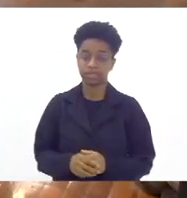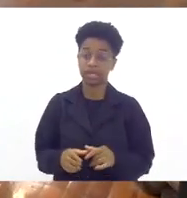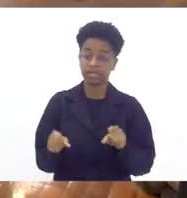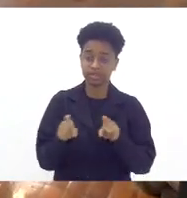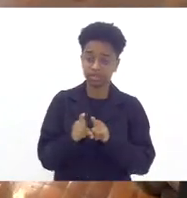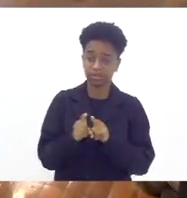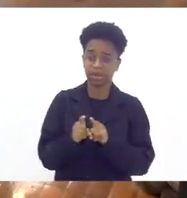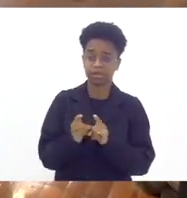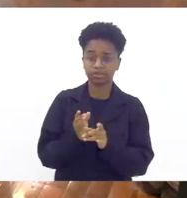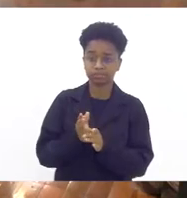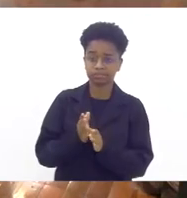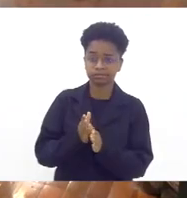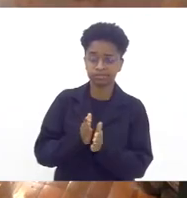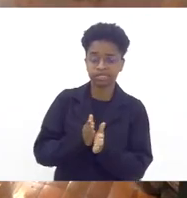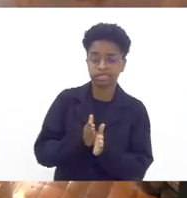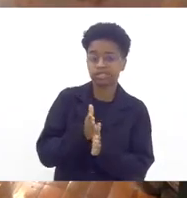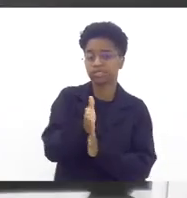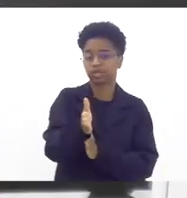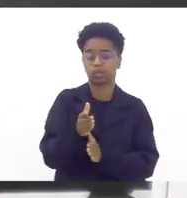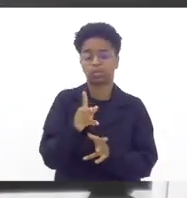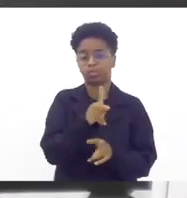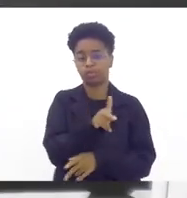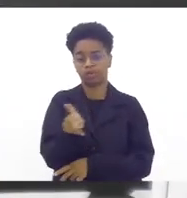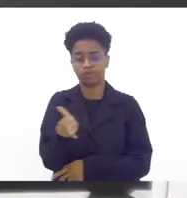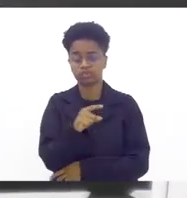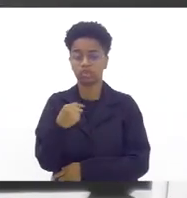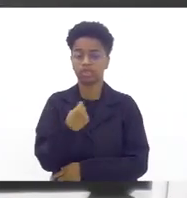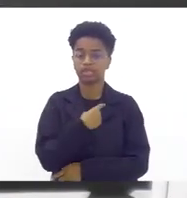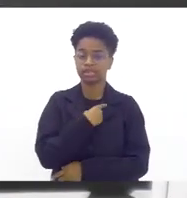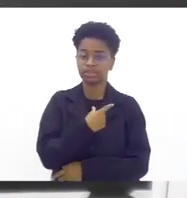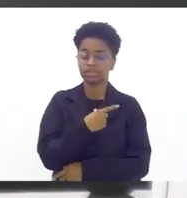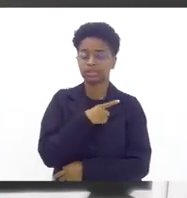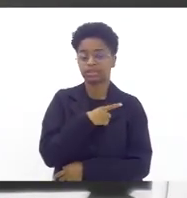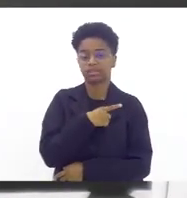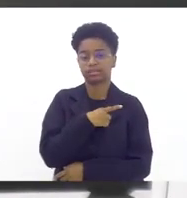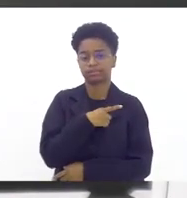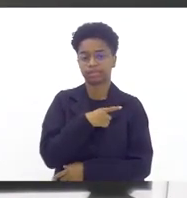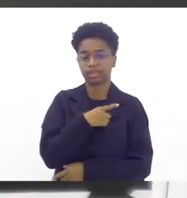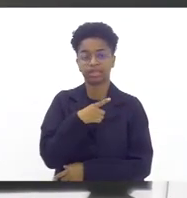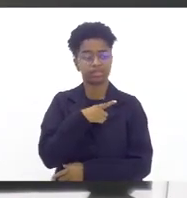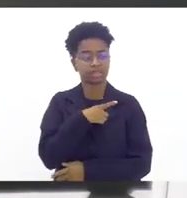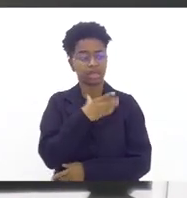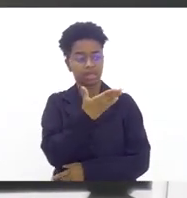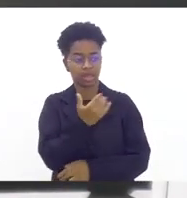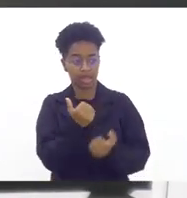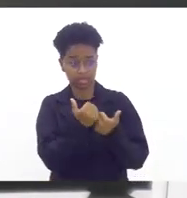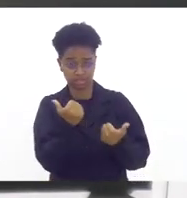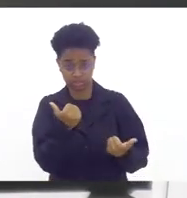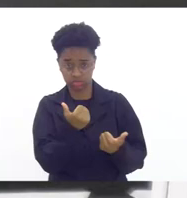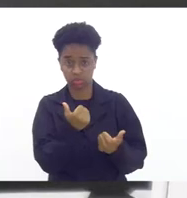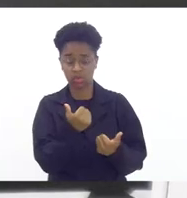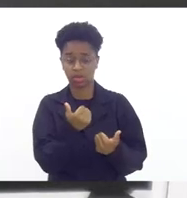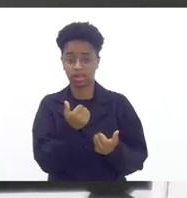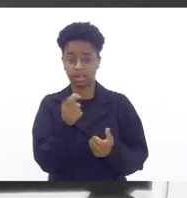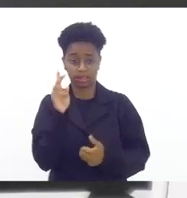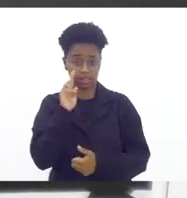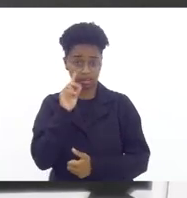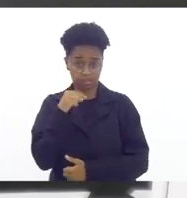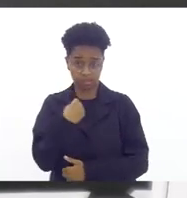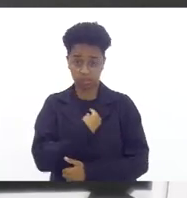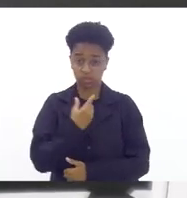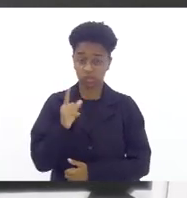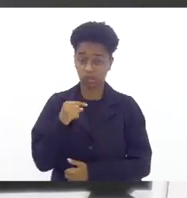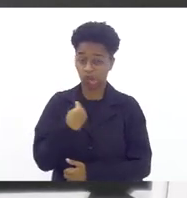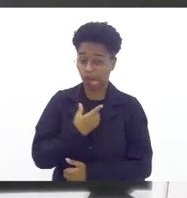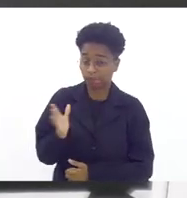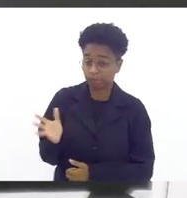dos professores, o Samos agora está conosco na mesa, mas antes aqui, a nossa assessoria lembrou, a gente está começando a correr aqui